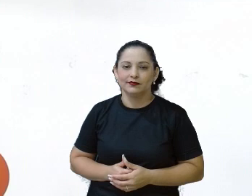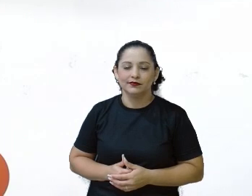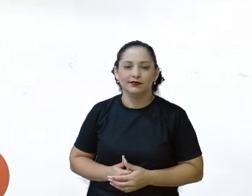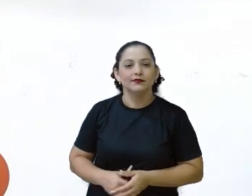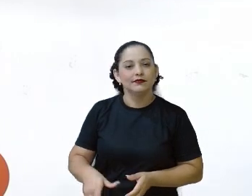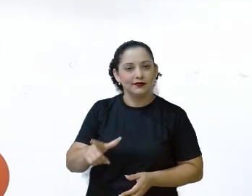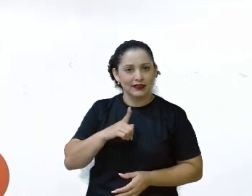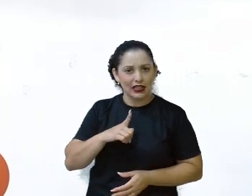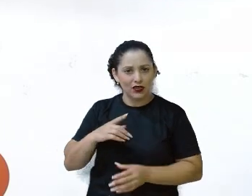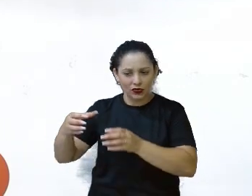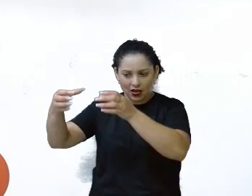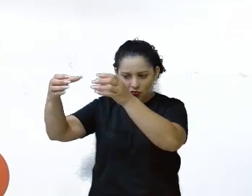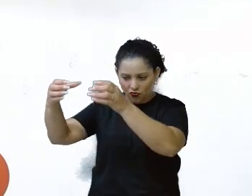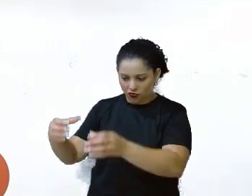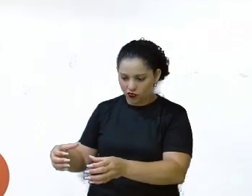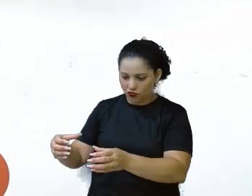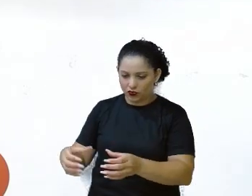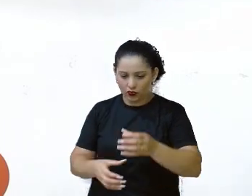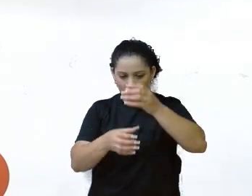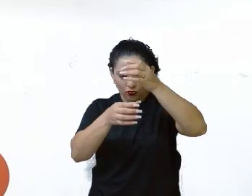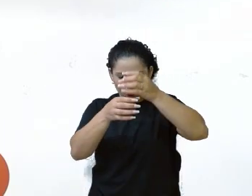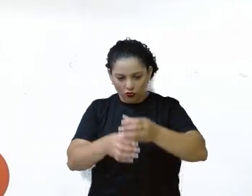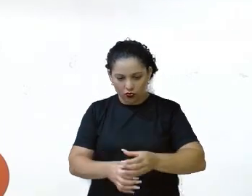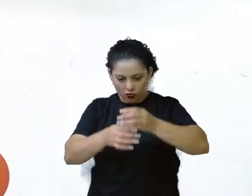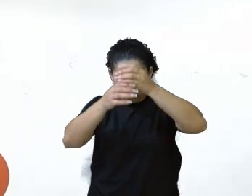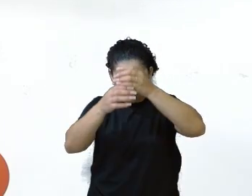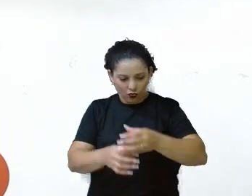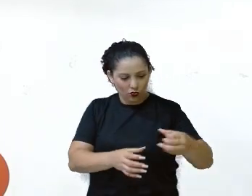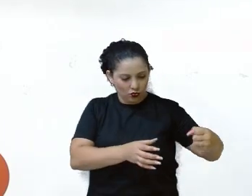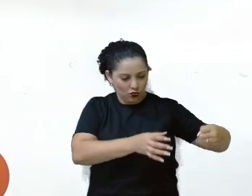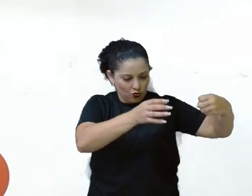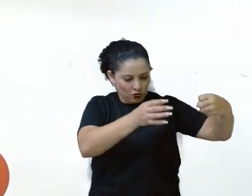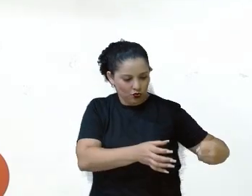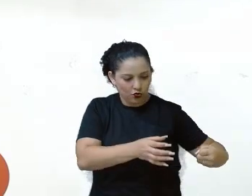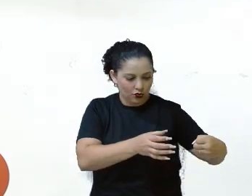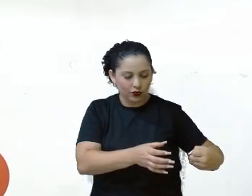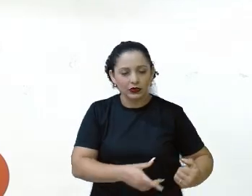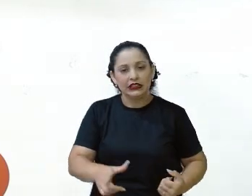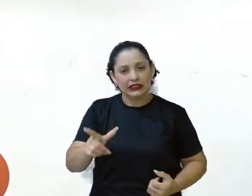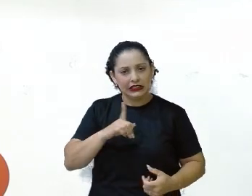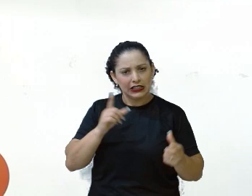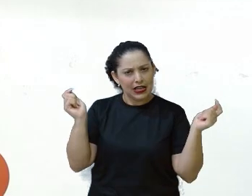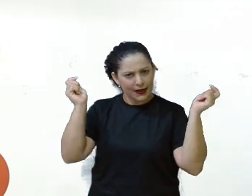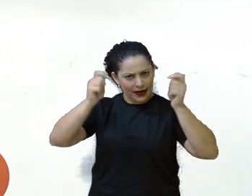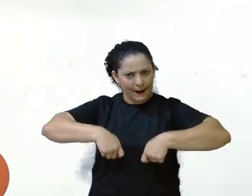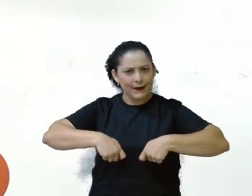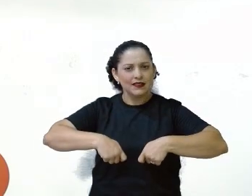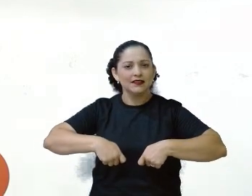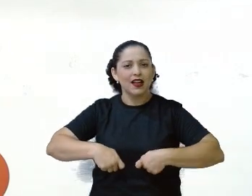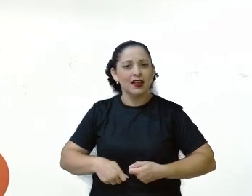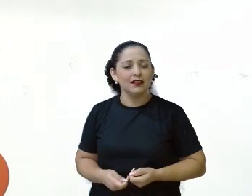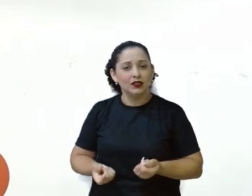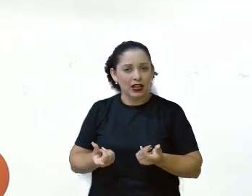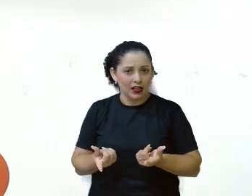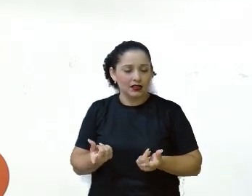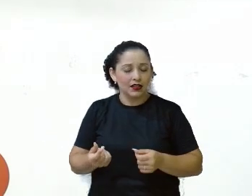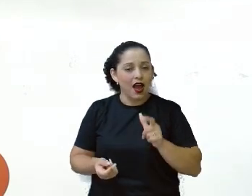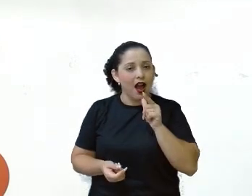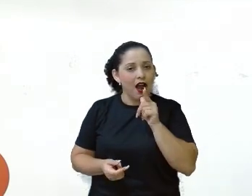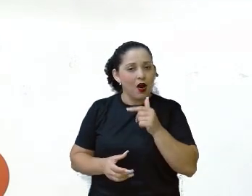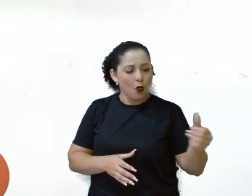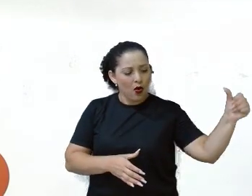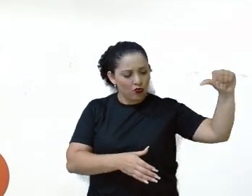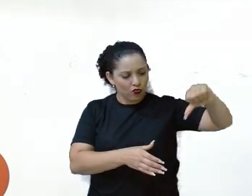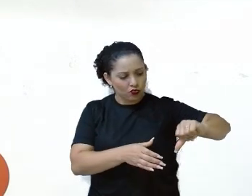recipientes diferentes com a mesma capacidade líquida. Se eu juntar essas